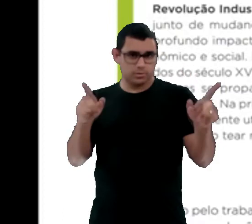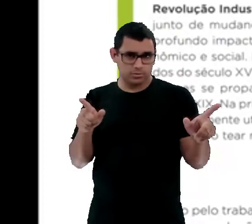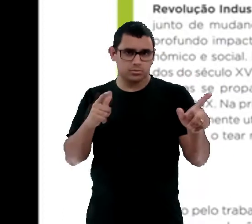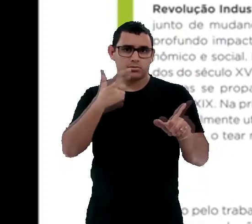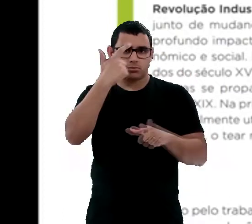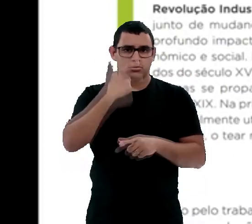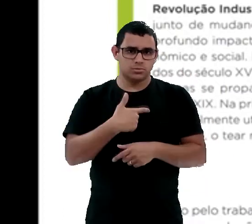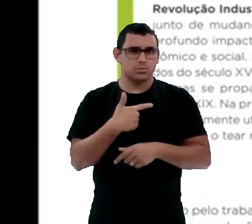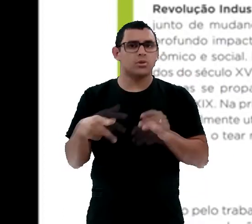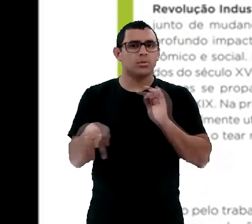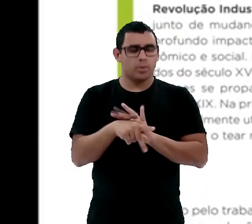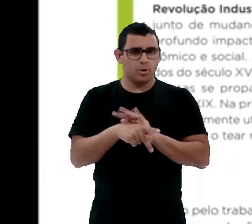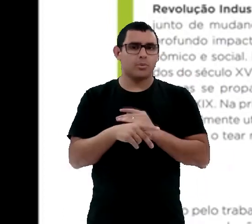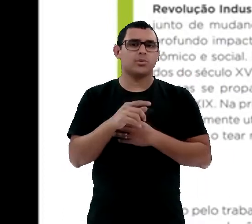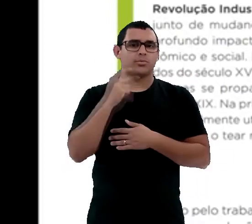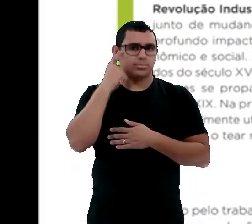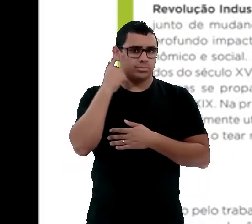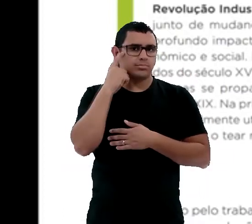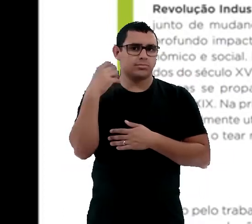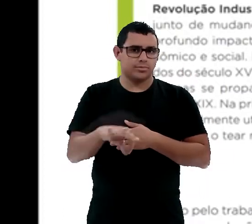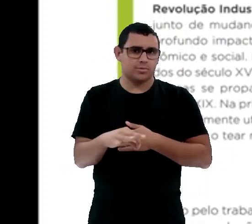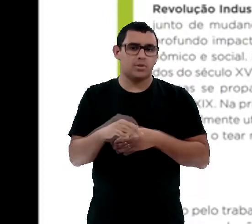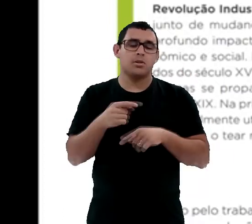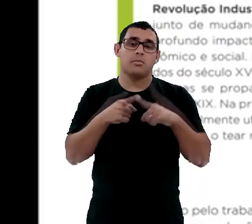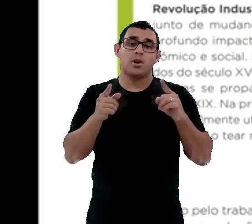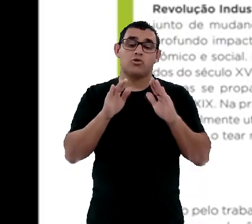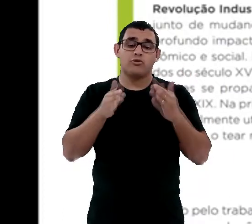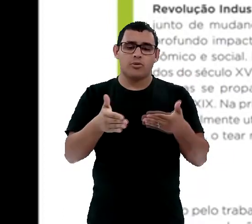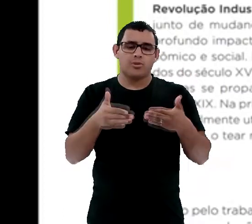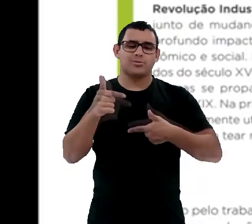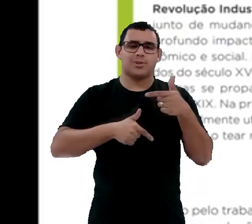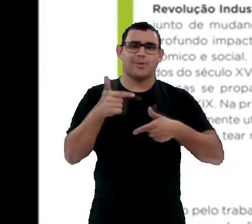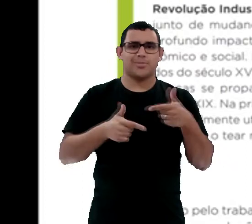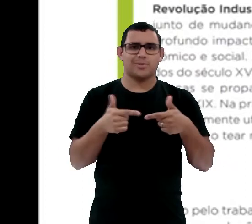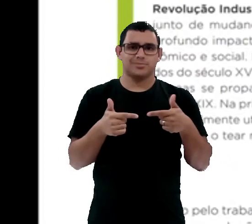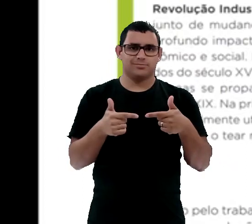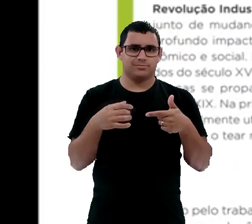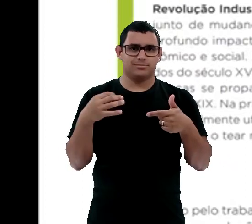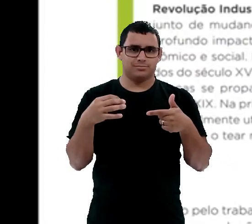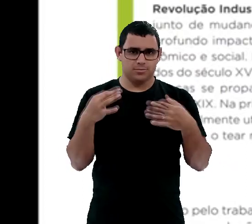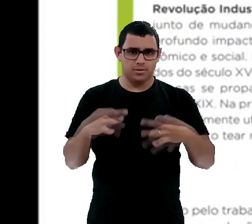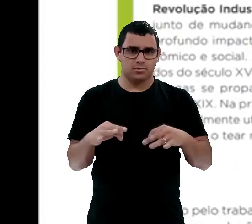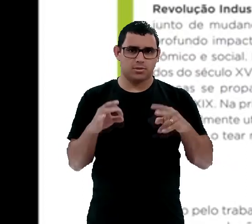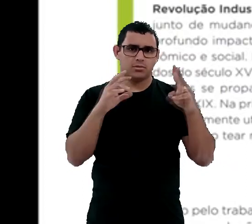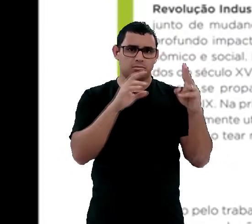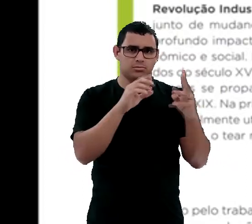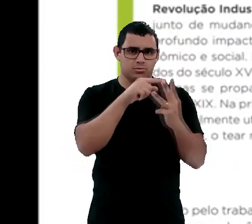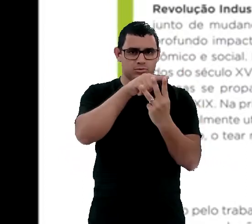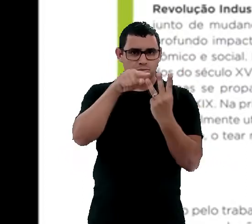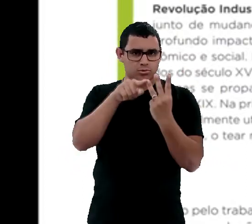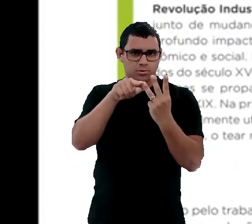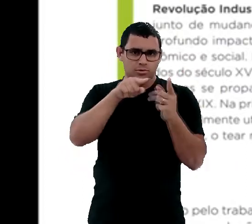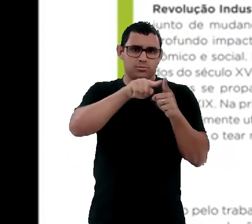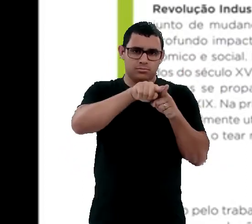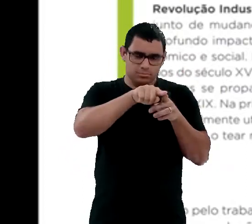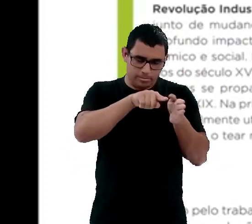explica de uma maneira a sua tese, elegeram o trabalho como objeto científico de seus estudos.